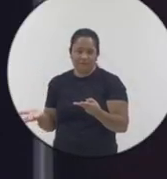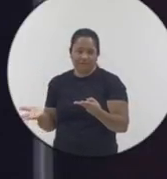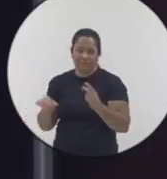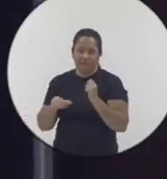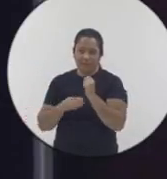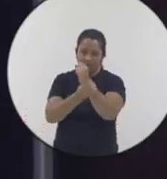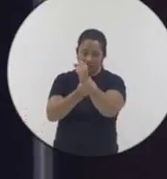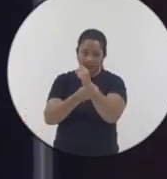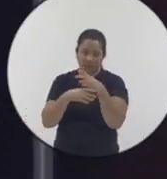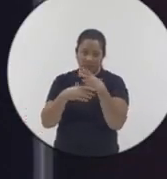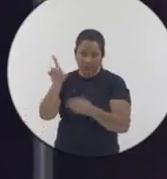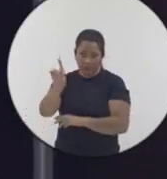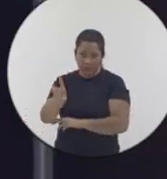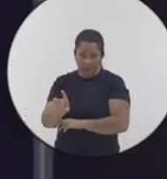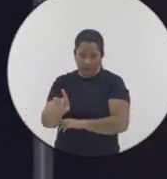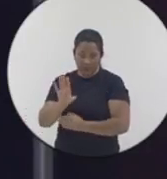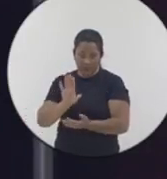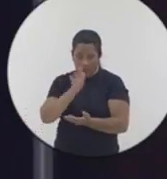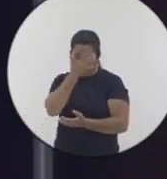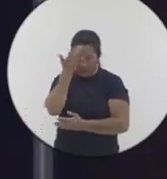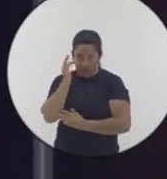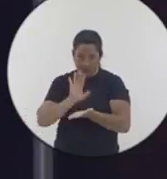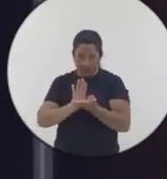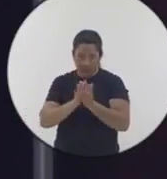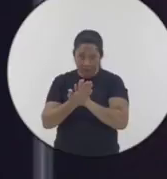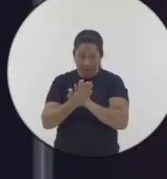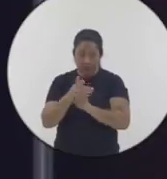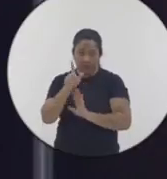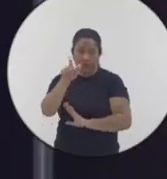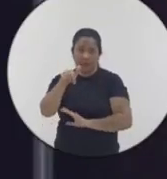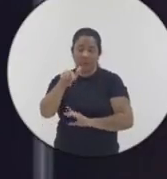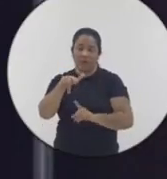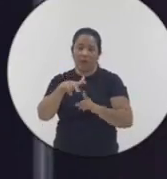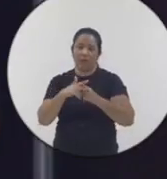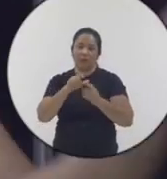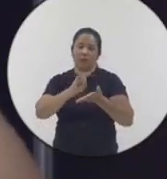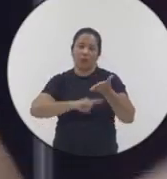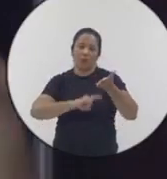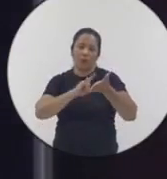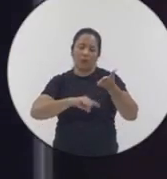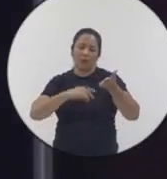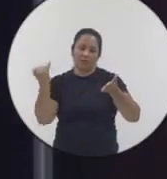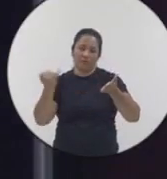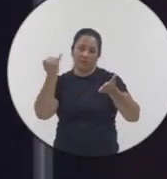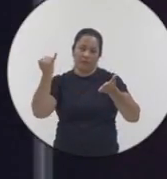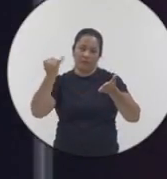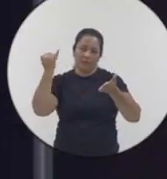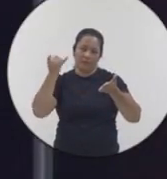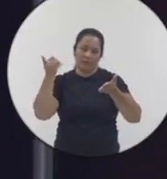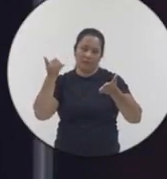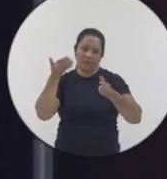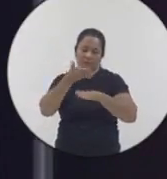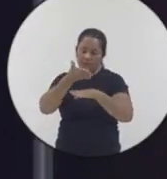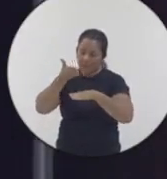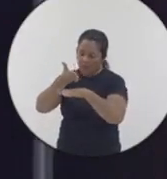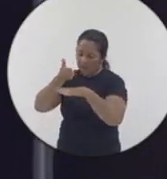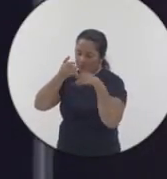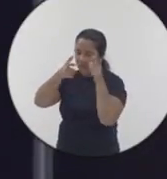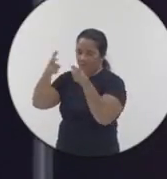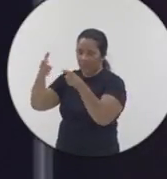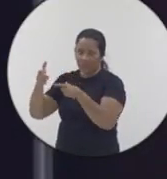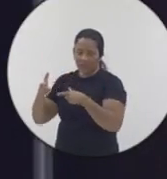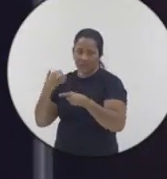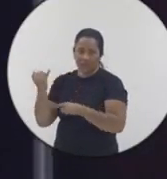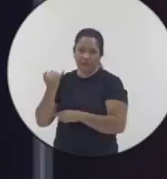da promoção dos nossos direitos, nem ter isso como instrumento e apropriação de outros espaços disso é muito importante. Não é